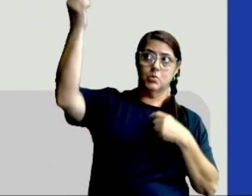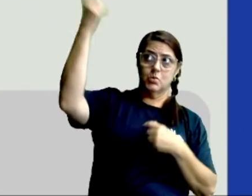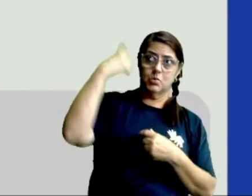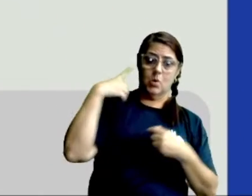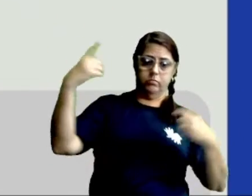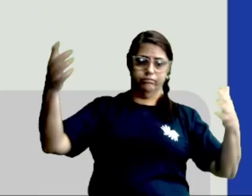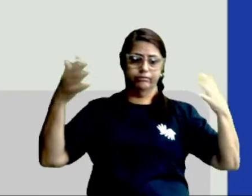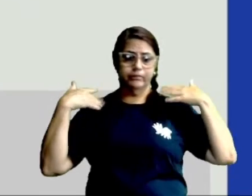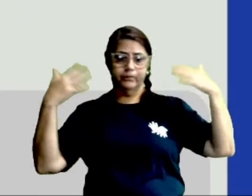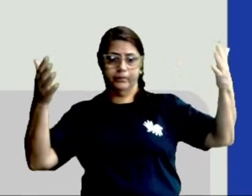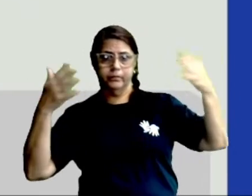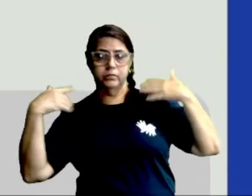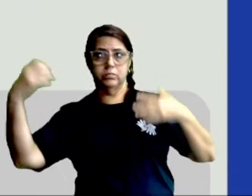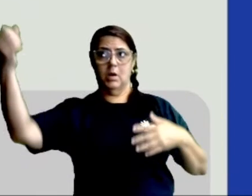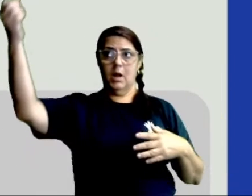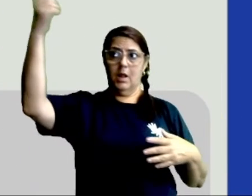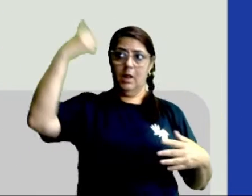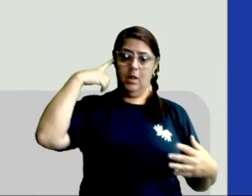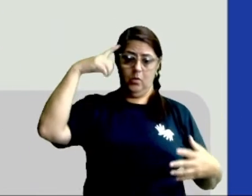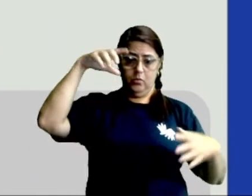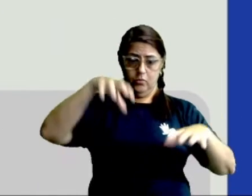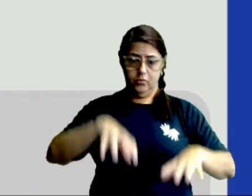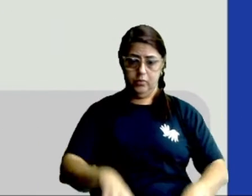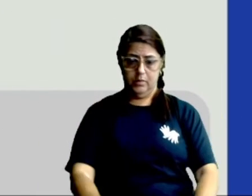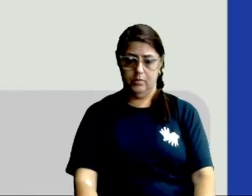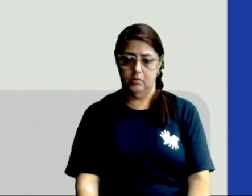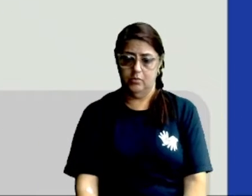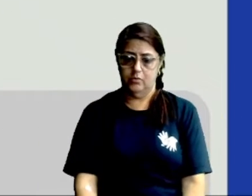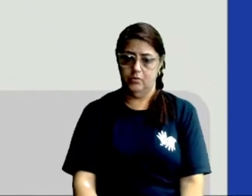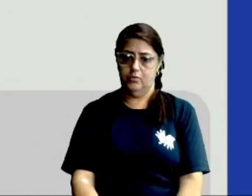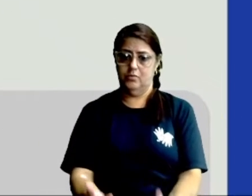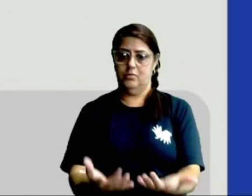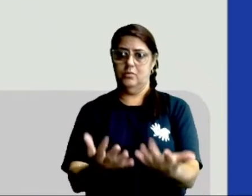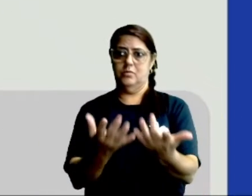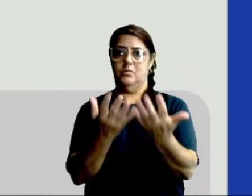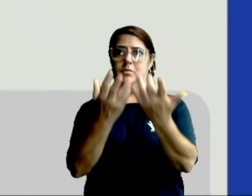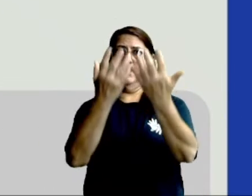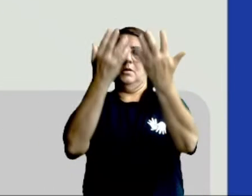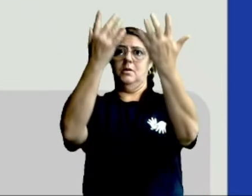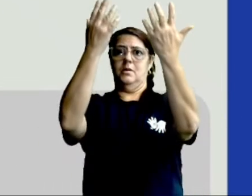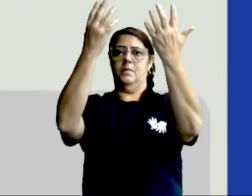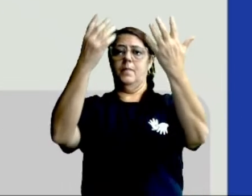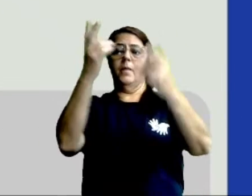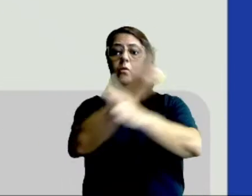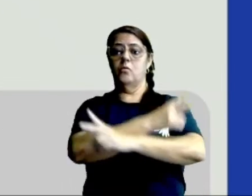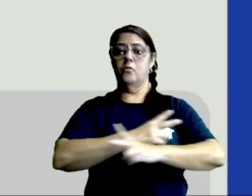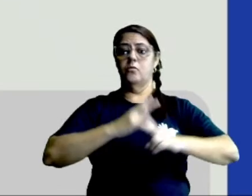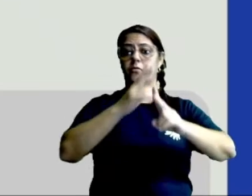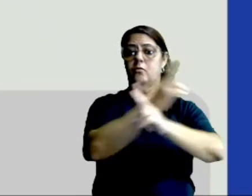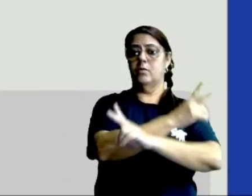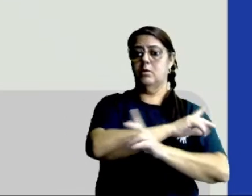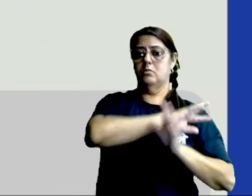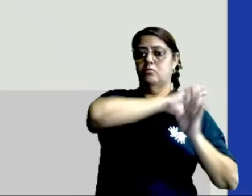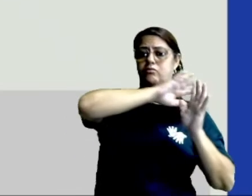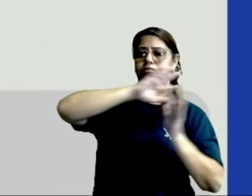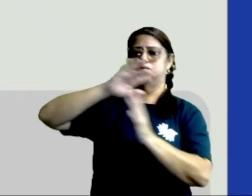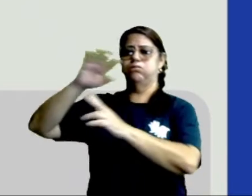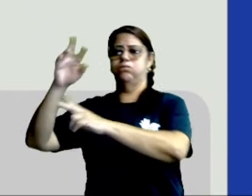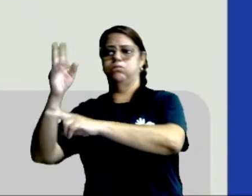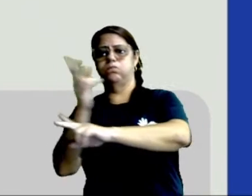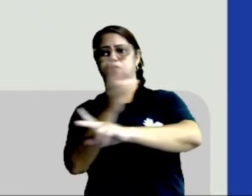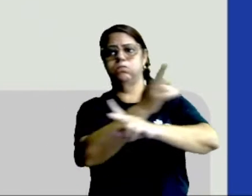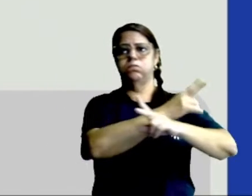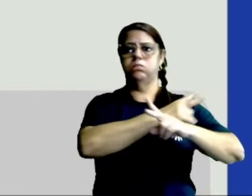pelo sol, né? Pelo calor do sol. Então, os ventos alisos do Nordeste, eles transportam vapor de água